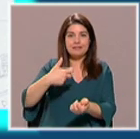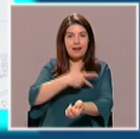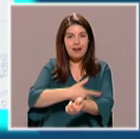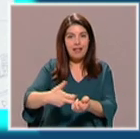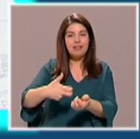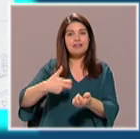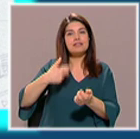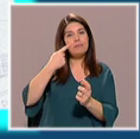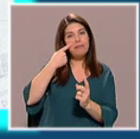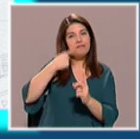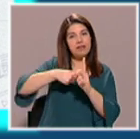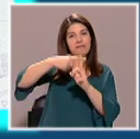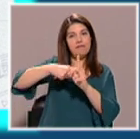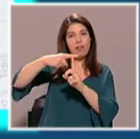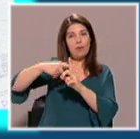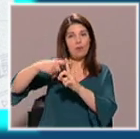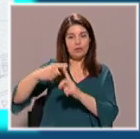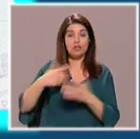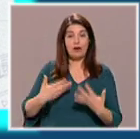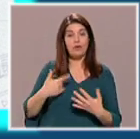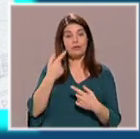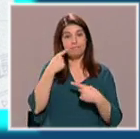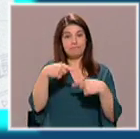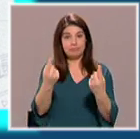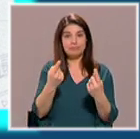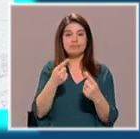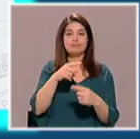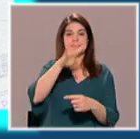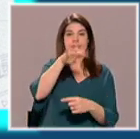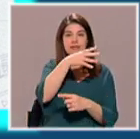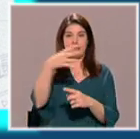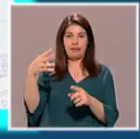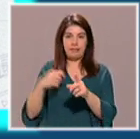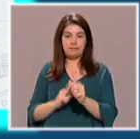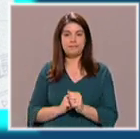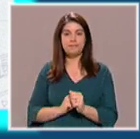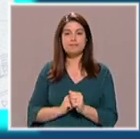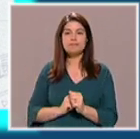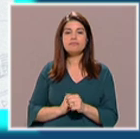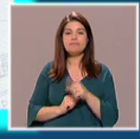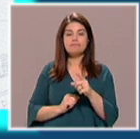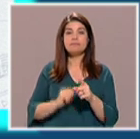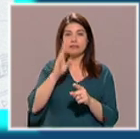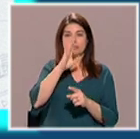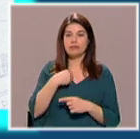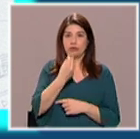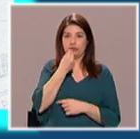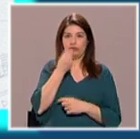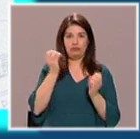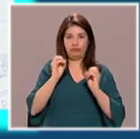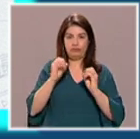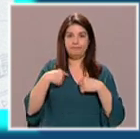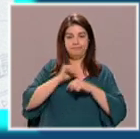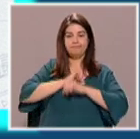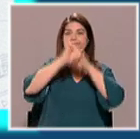referência da glicémia, apresento-vos aqui estas duas tabelas. Se atendermos à situação em jejum e 2 horas